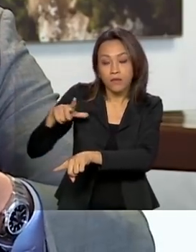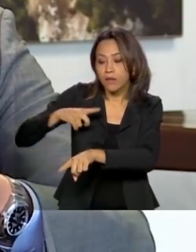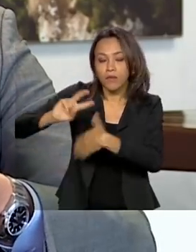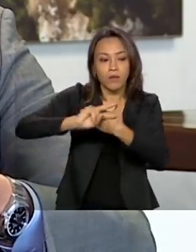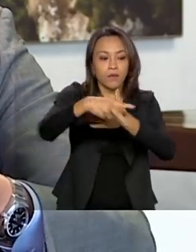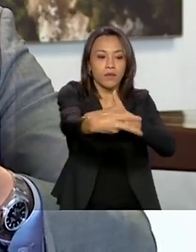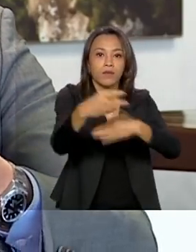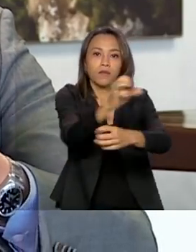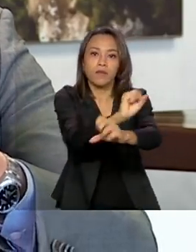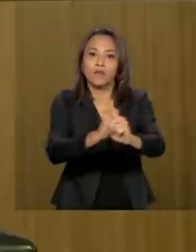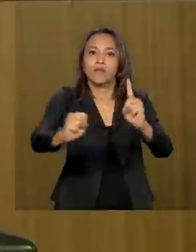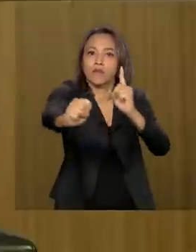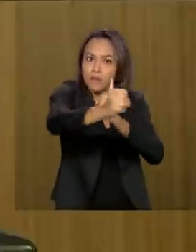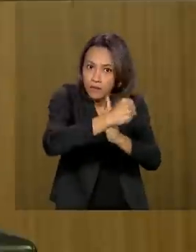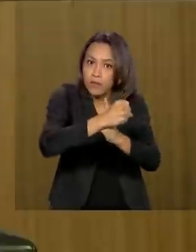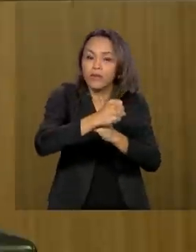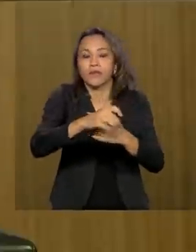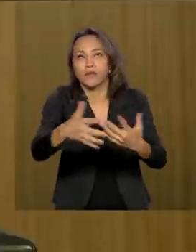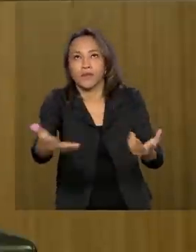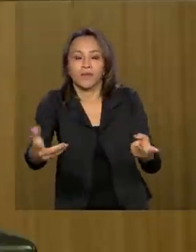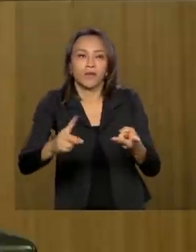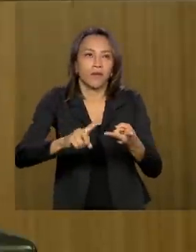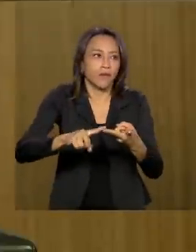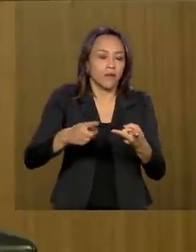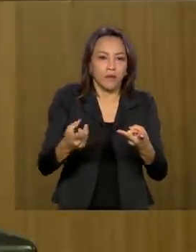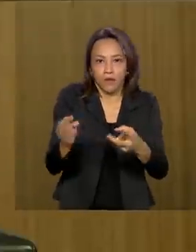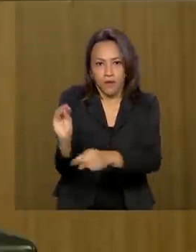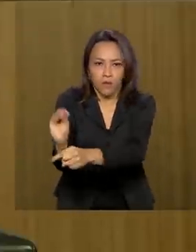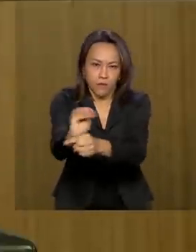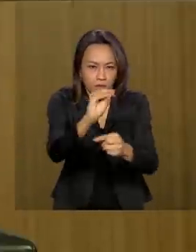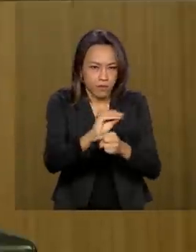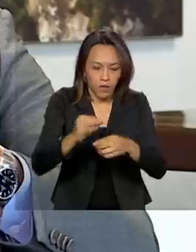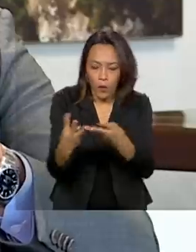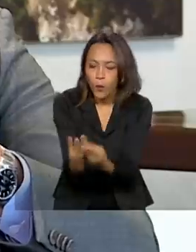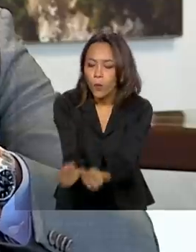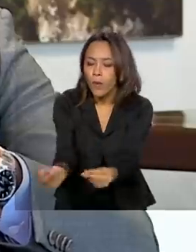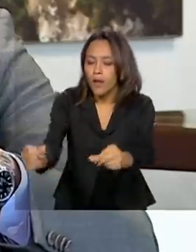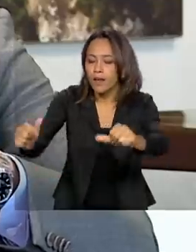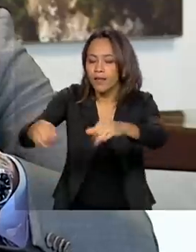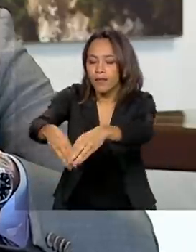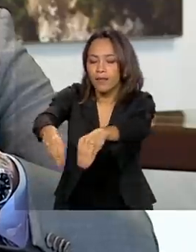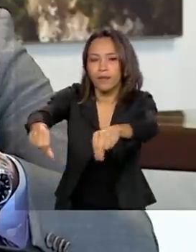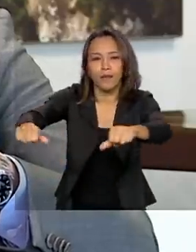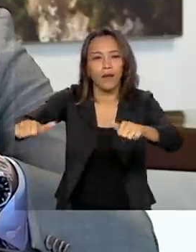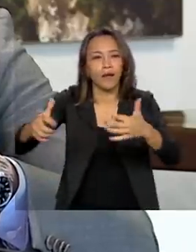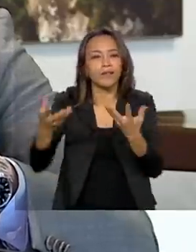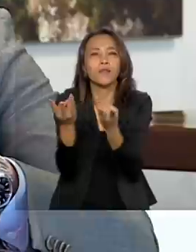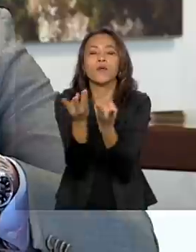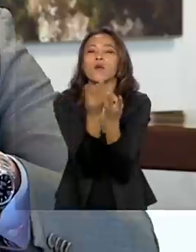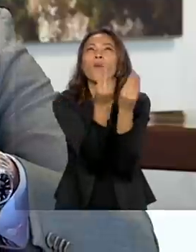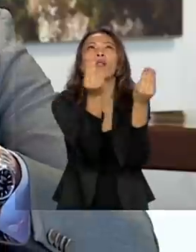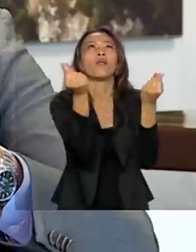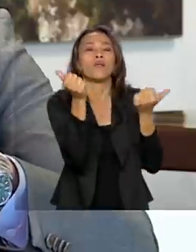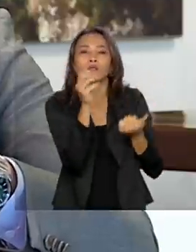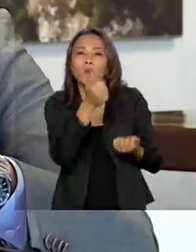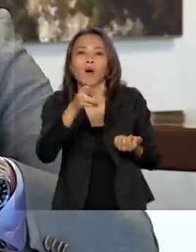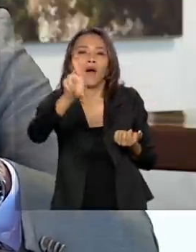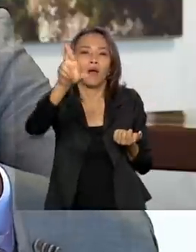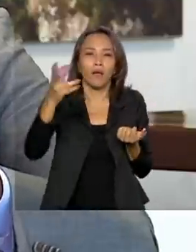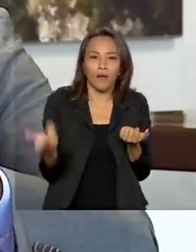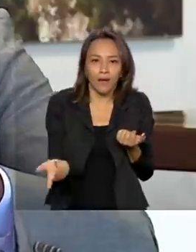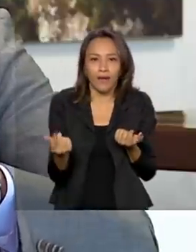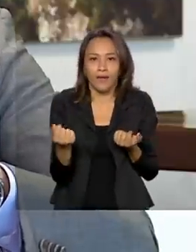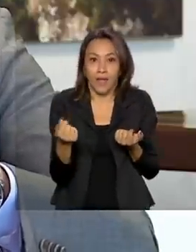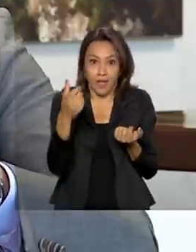para toda a sociedade, quer seja na manutenção da qualidade do solo, da qualidade do ar, da fixação